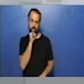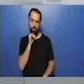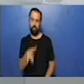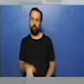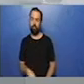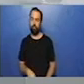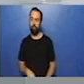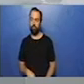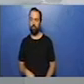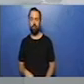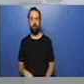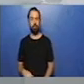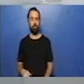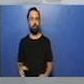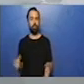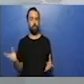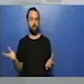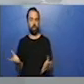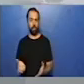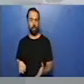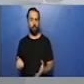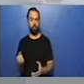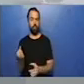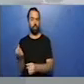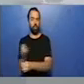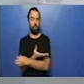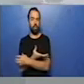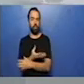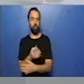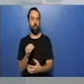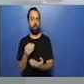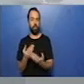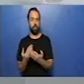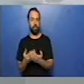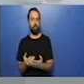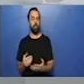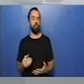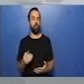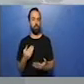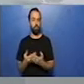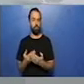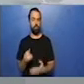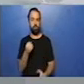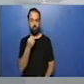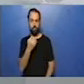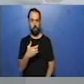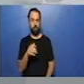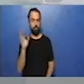Bom, pessoal, esse é o conteúdo que eu queria ter passado. Bons estudos a todos.